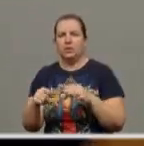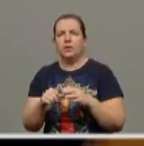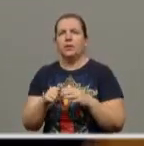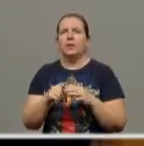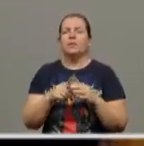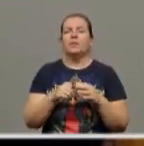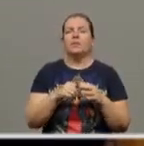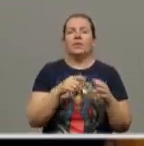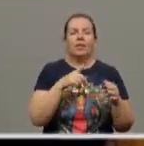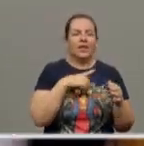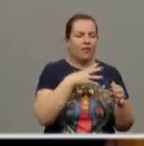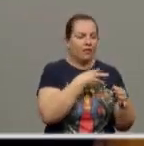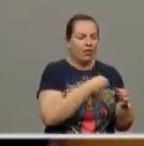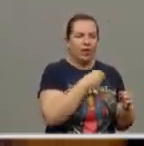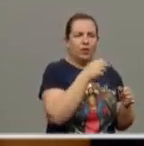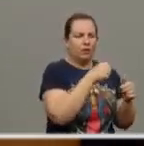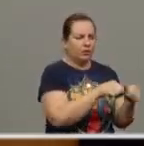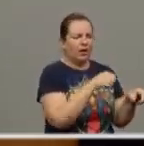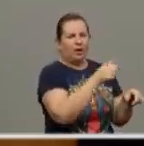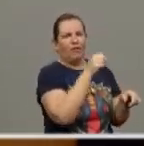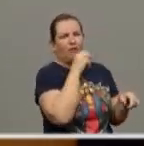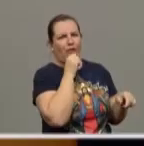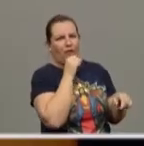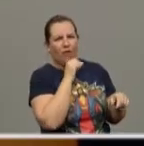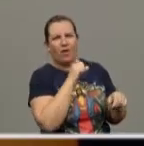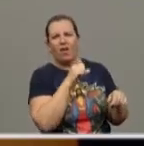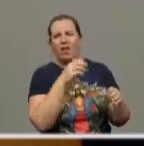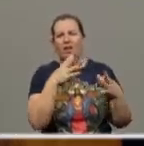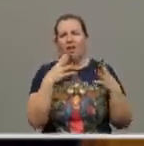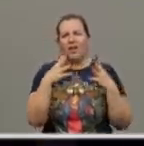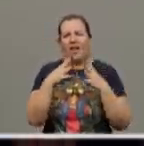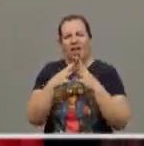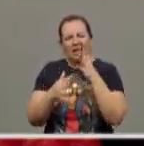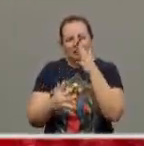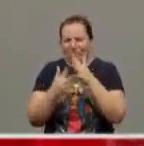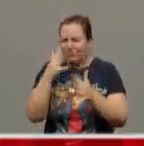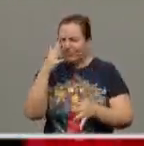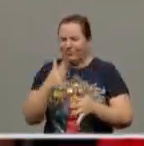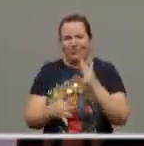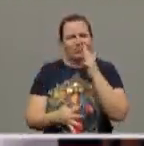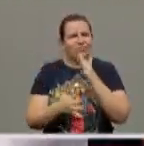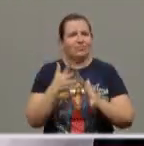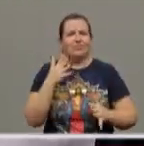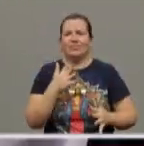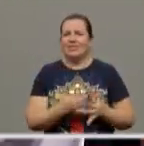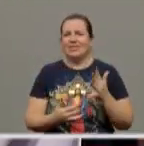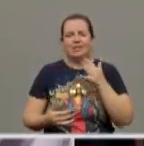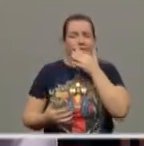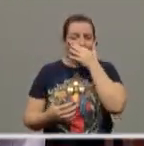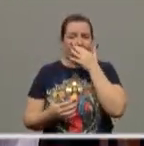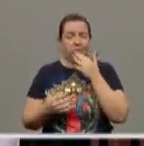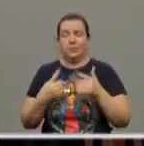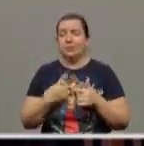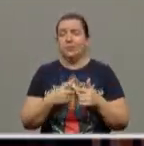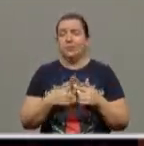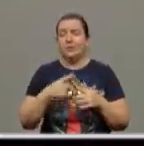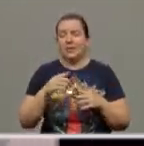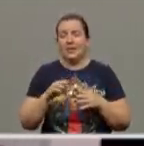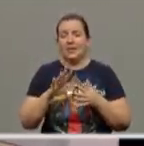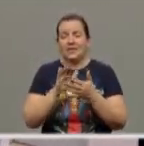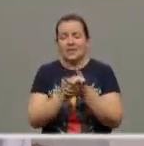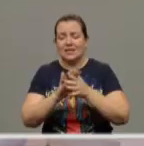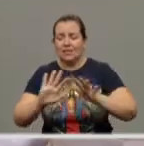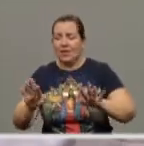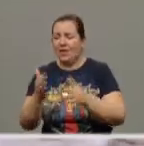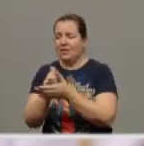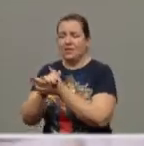da mãe agora, que tem que conviver com ele, com a família dele, mais a namorada do pai, que tem que namorar, que tem que conviver